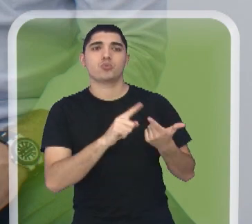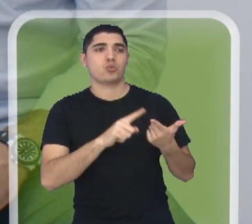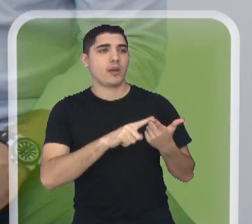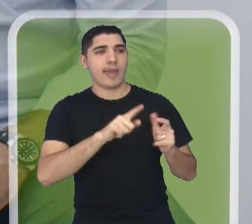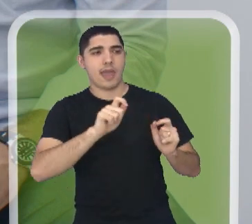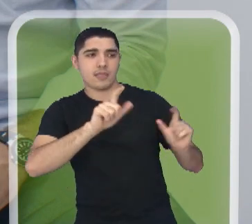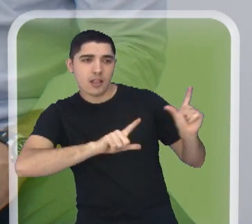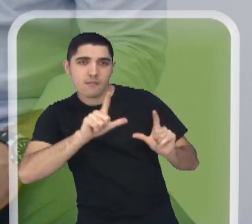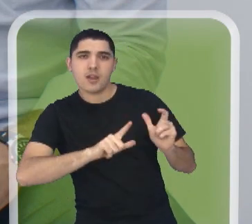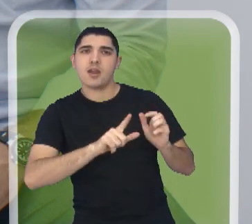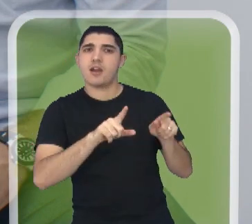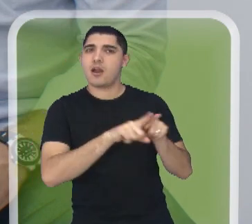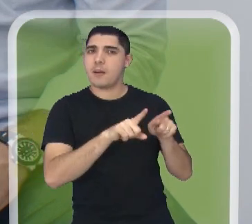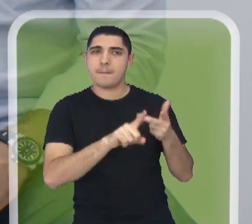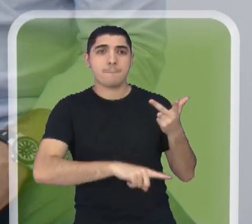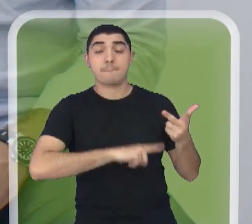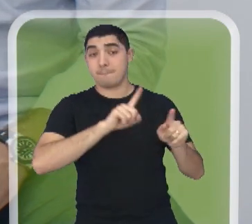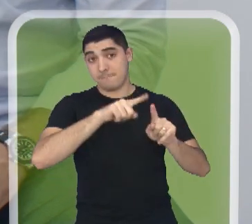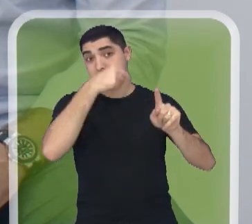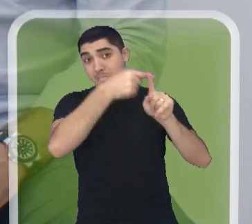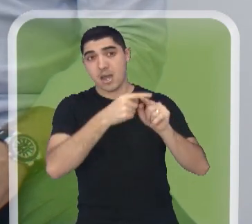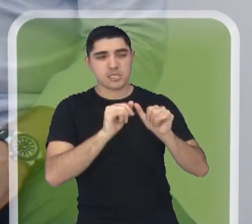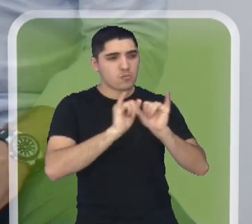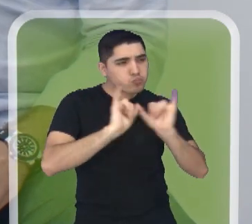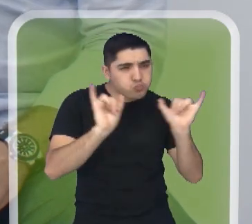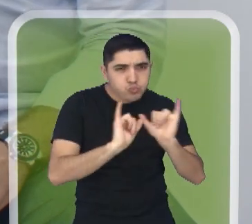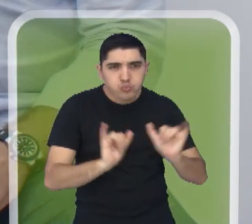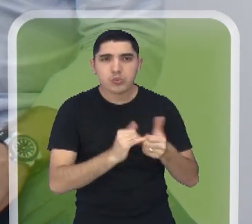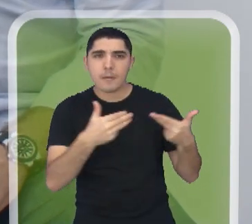ali o marketing e todo o processo até de